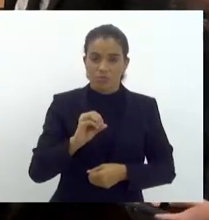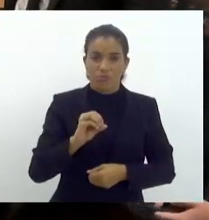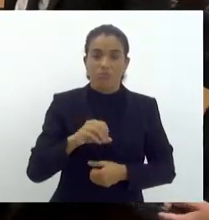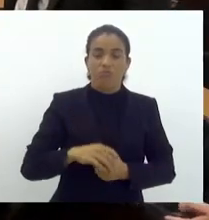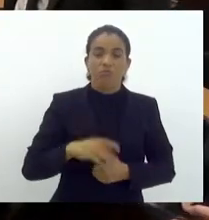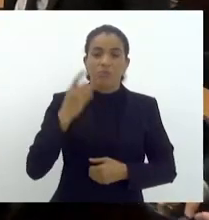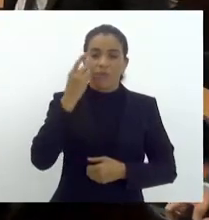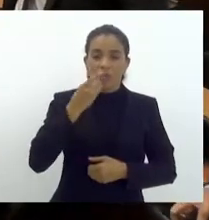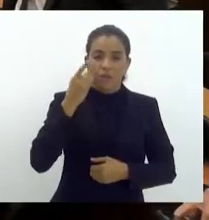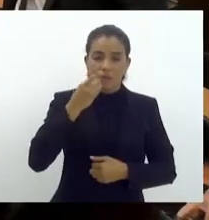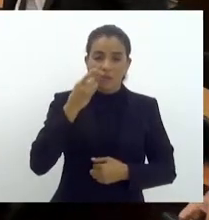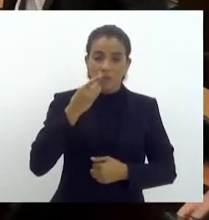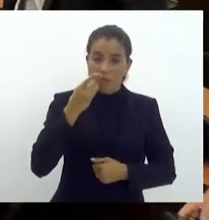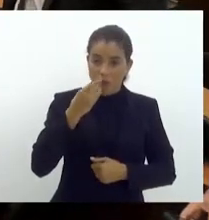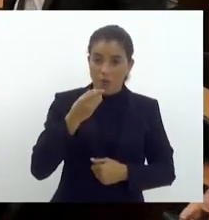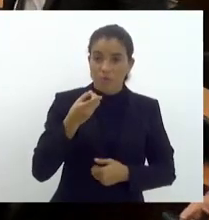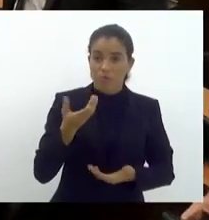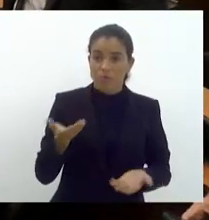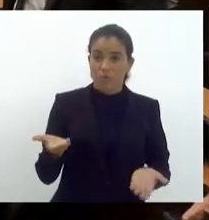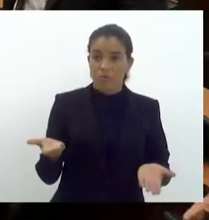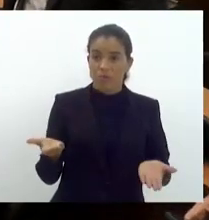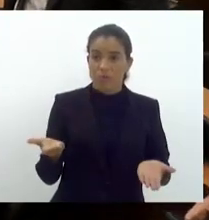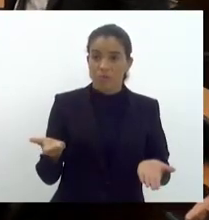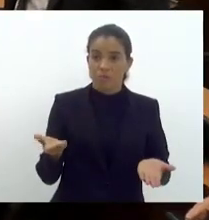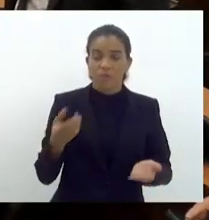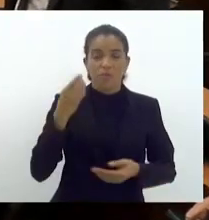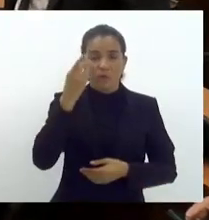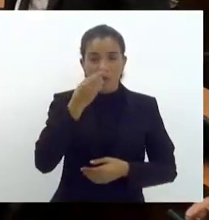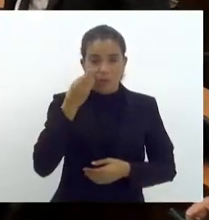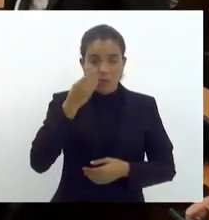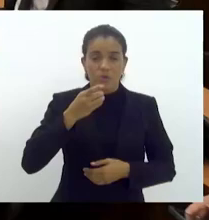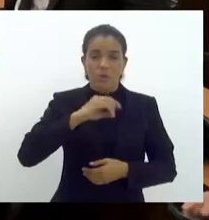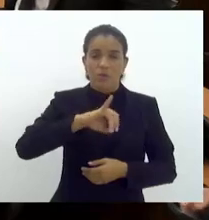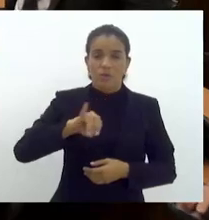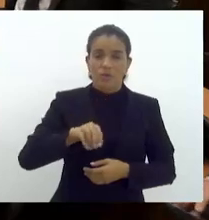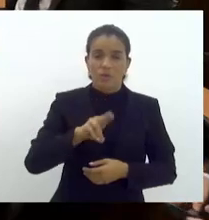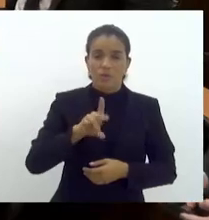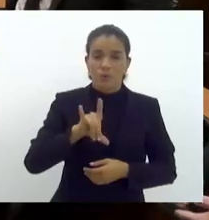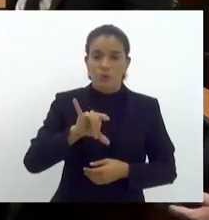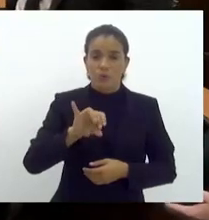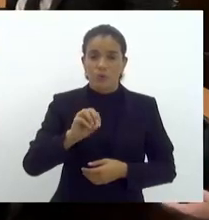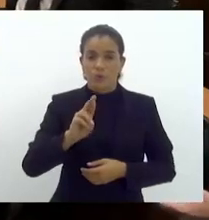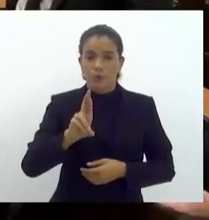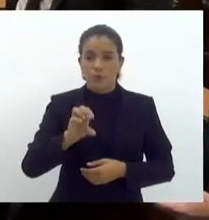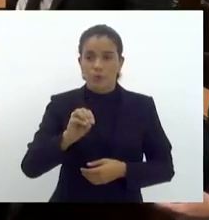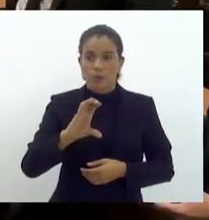deputado Jorge Felipe Neto Deputado Júlio Rocha